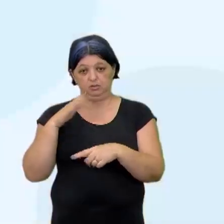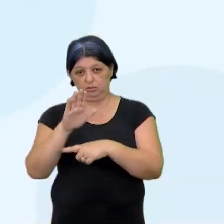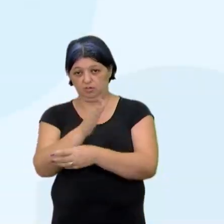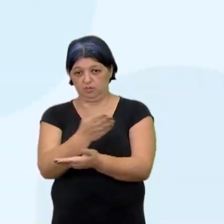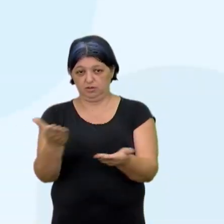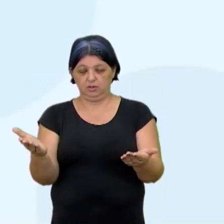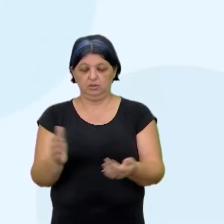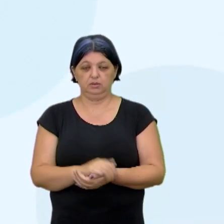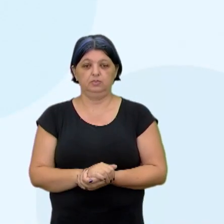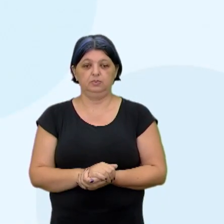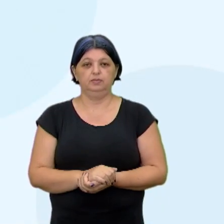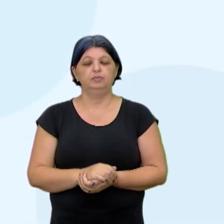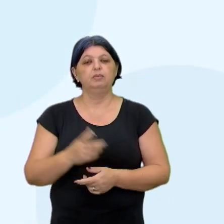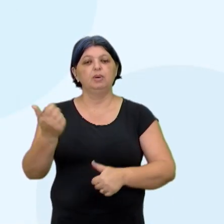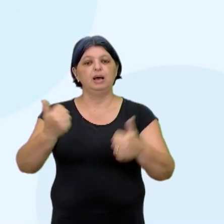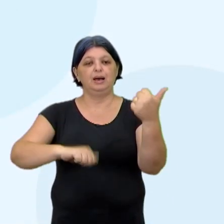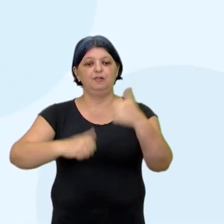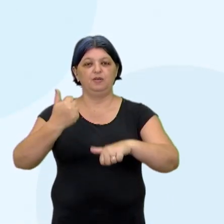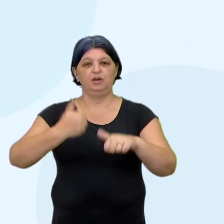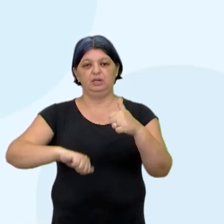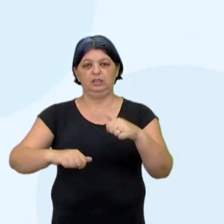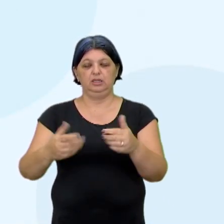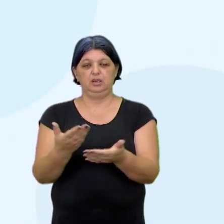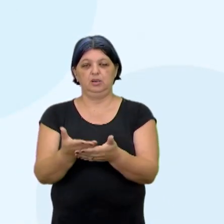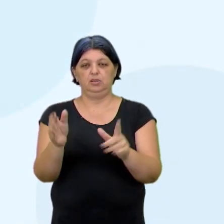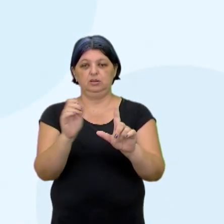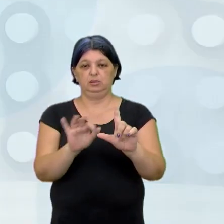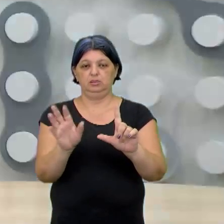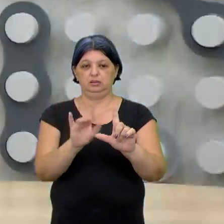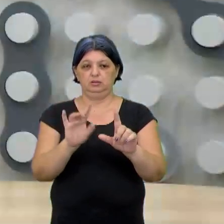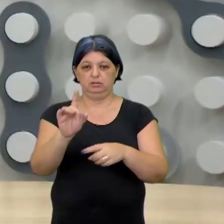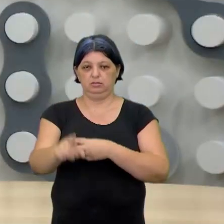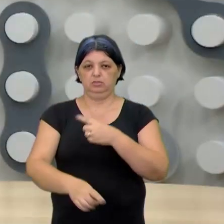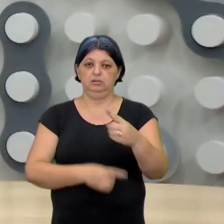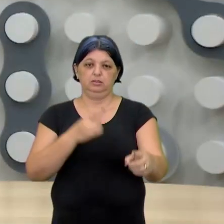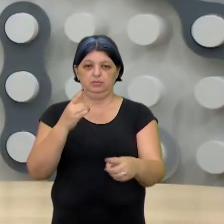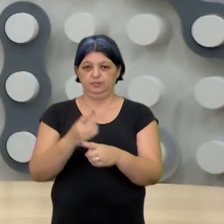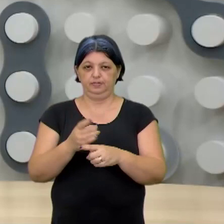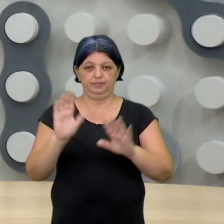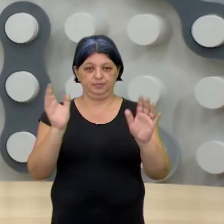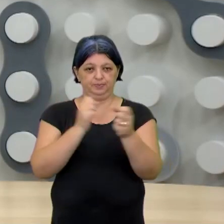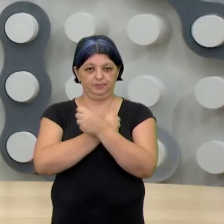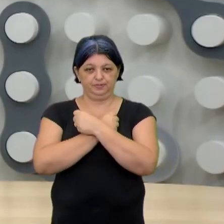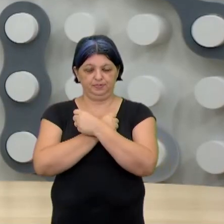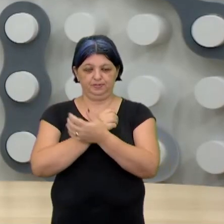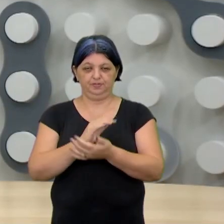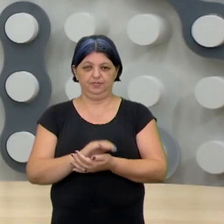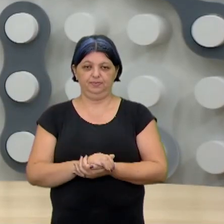Avaliem a aula, tá? Tá aí o QR Code. E até a próxima. Um grande abraço.